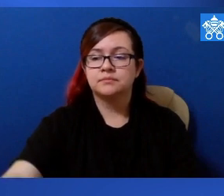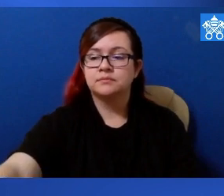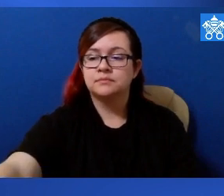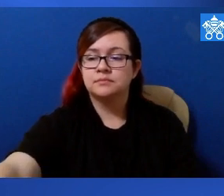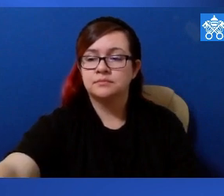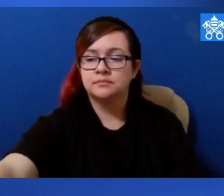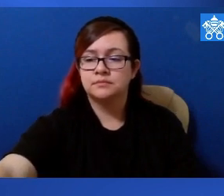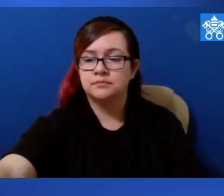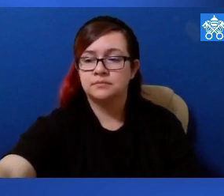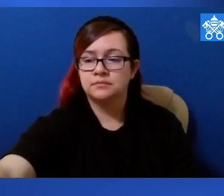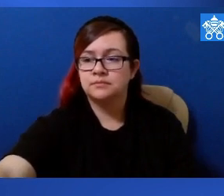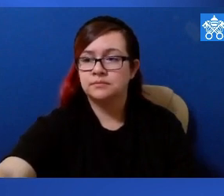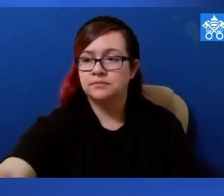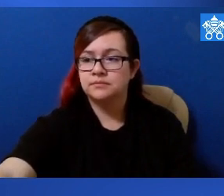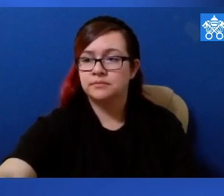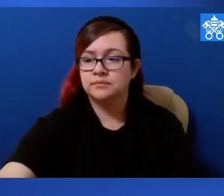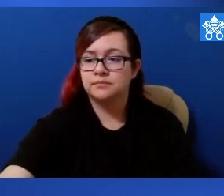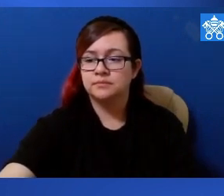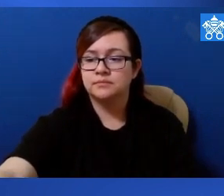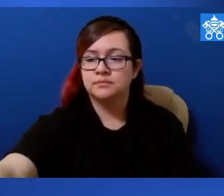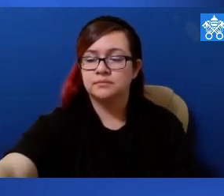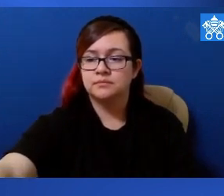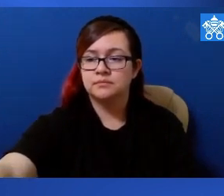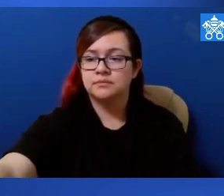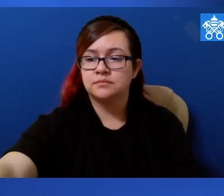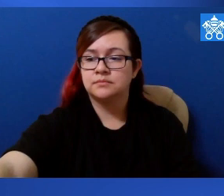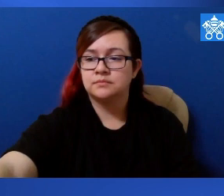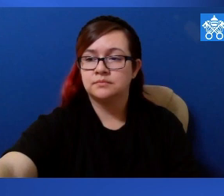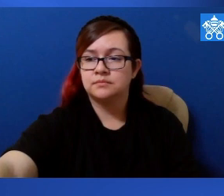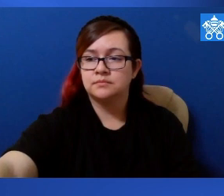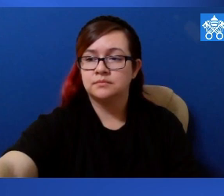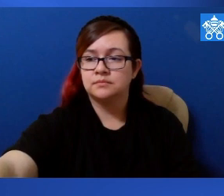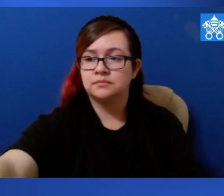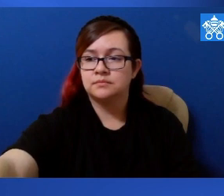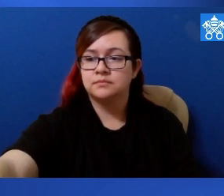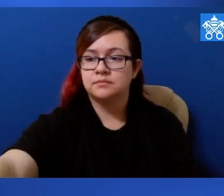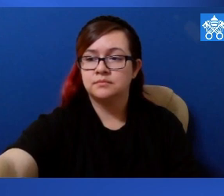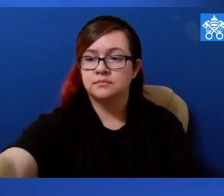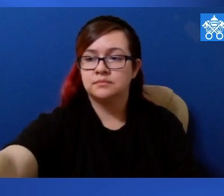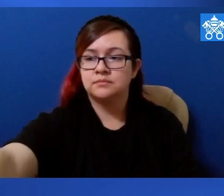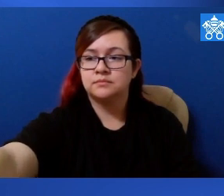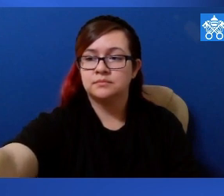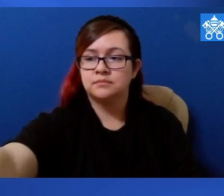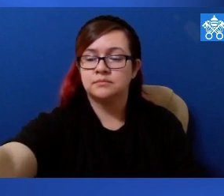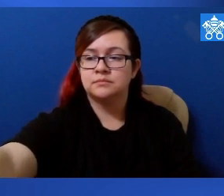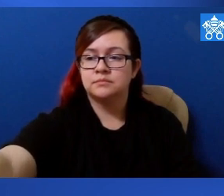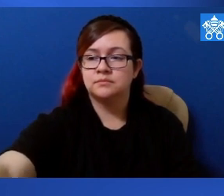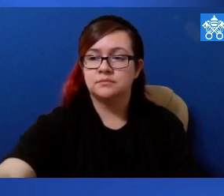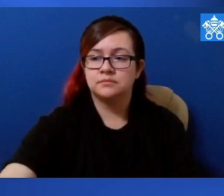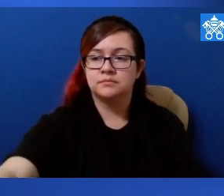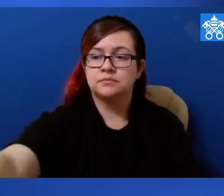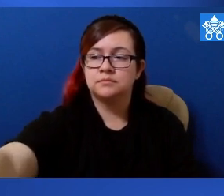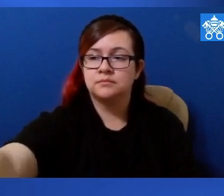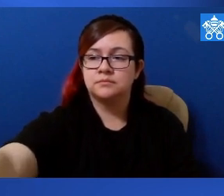mesmos, levando-nos a ser indiferentes para com o próximo e afastando-nos de